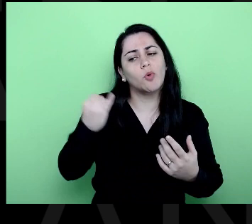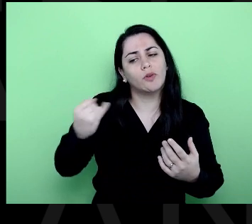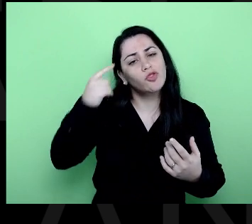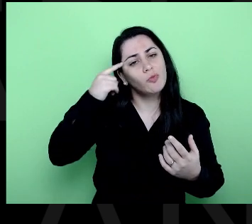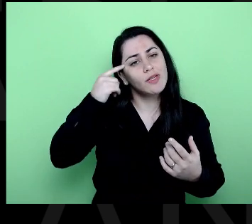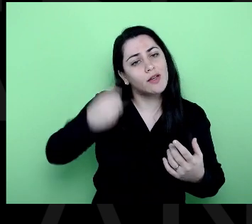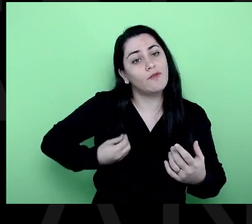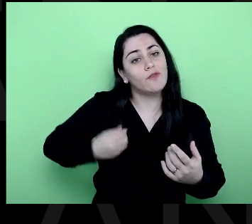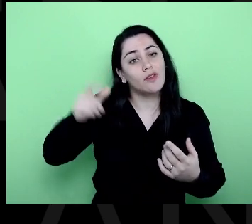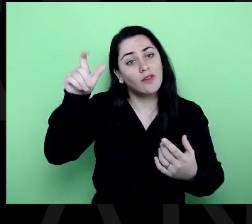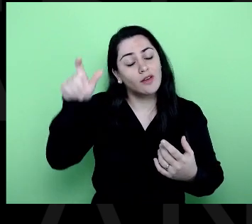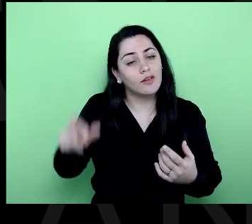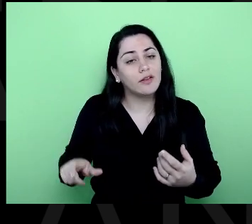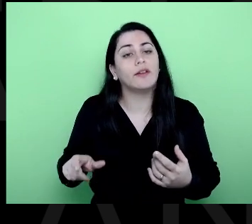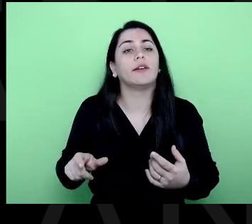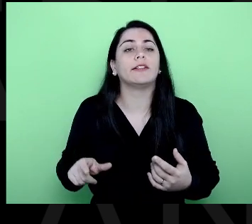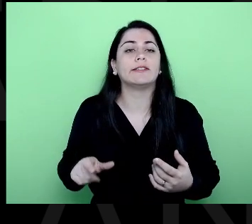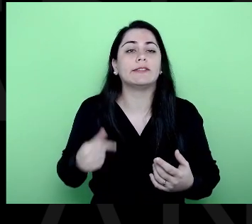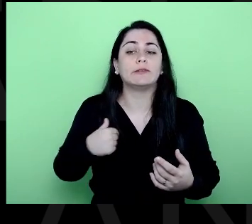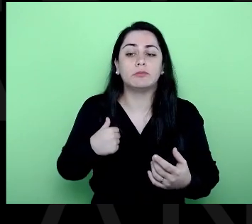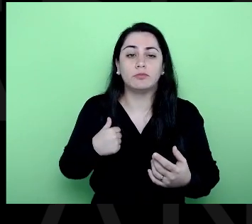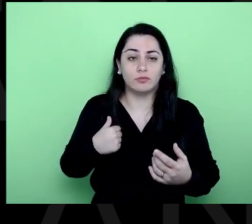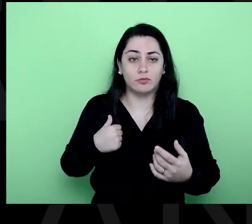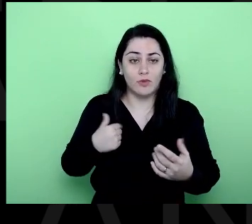né? A partir do momento que você assume